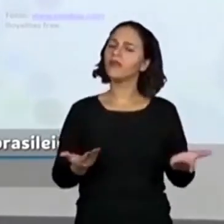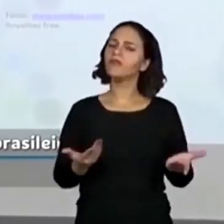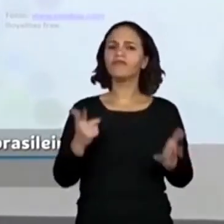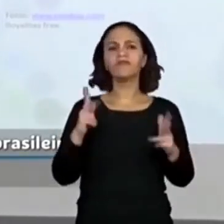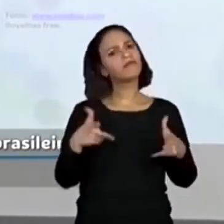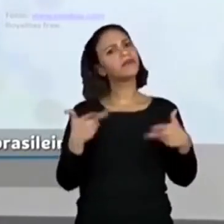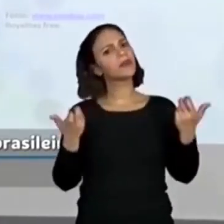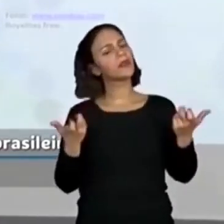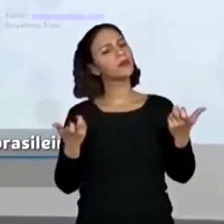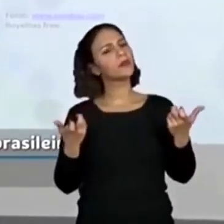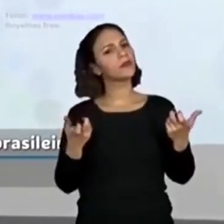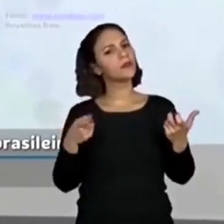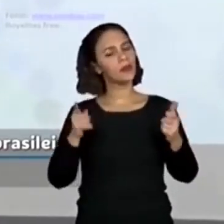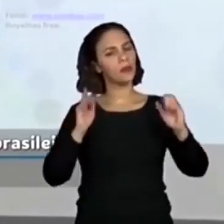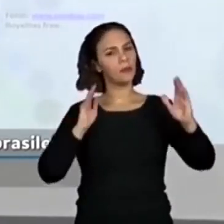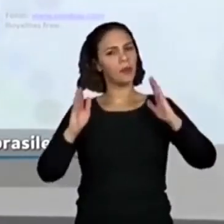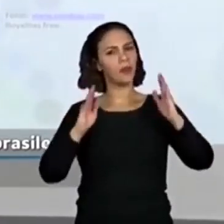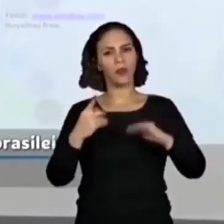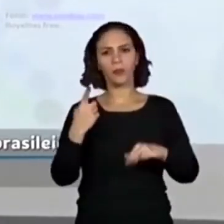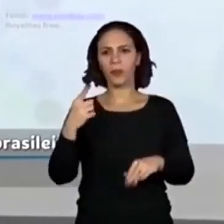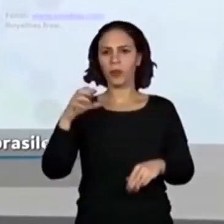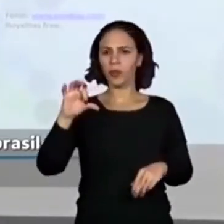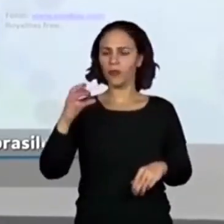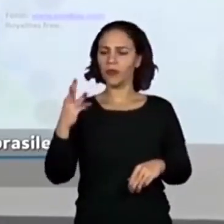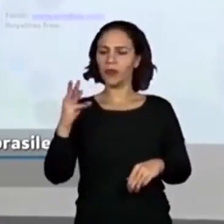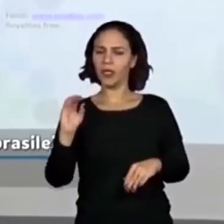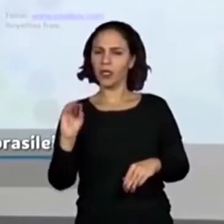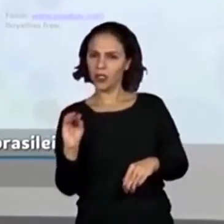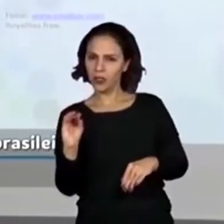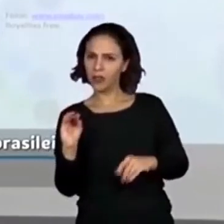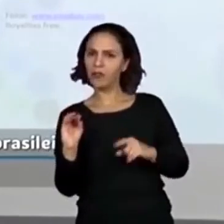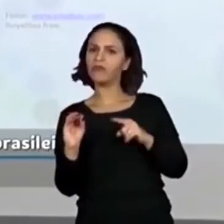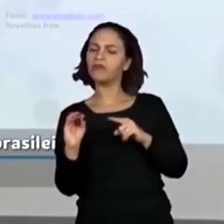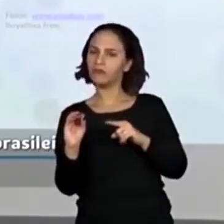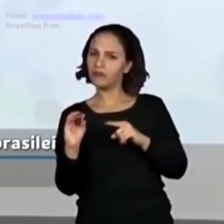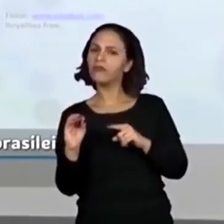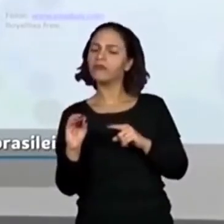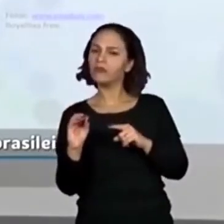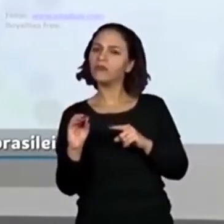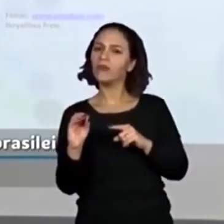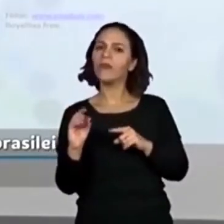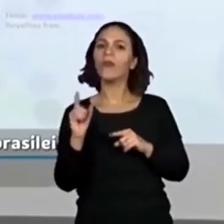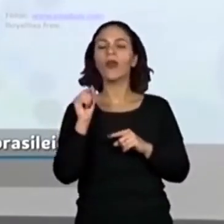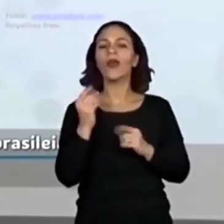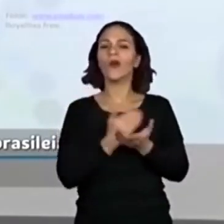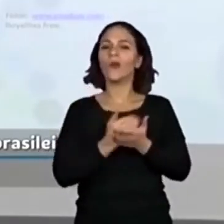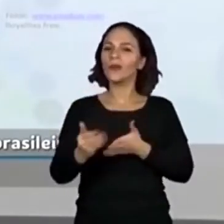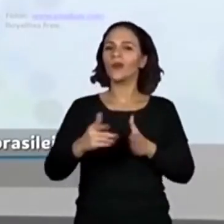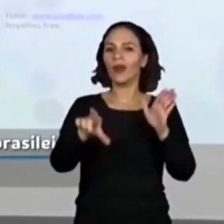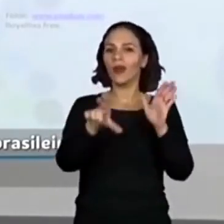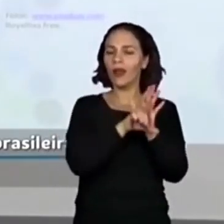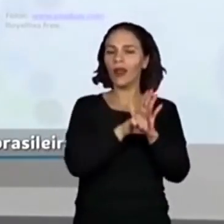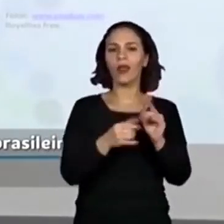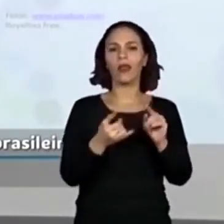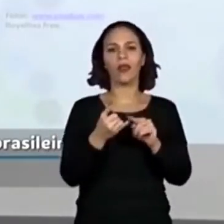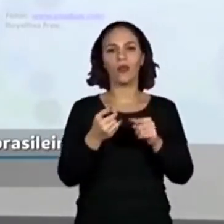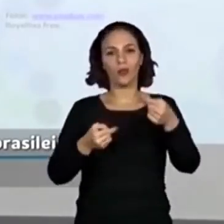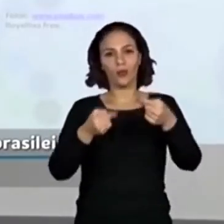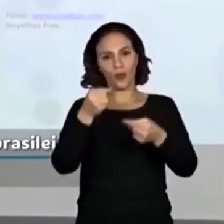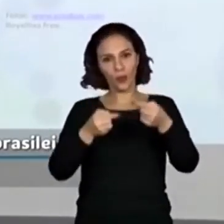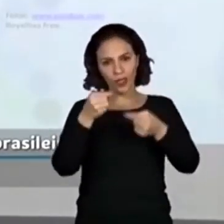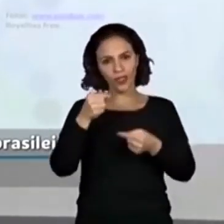país, da década de 30, com a instituição aí das leis, da